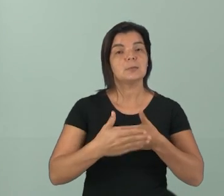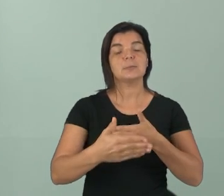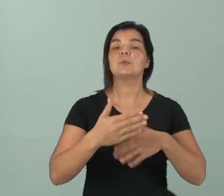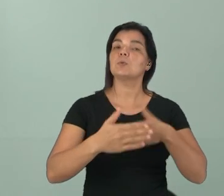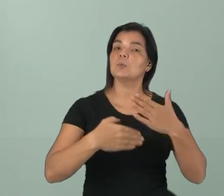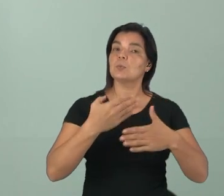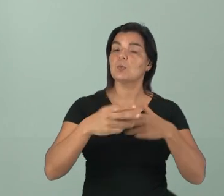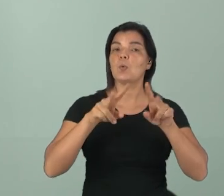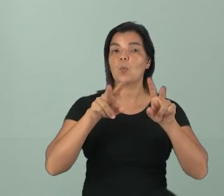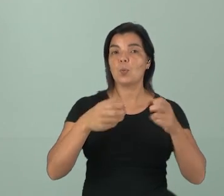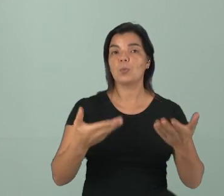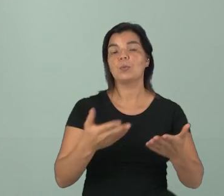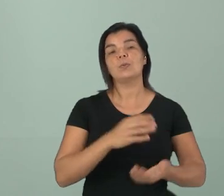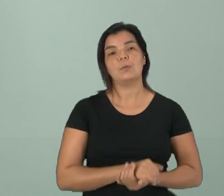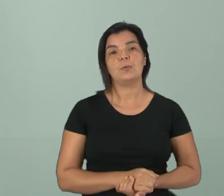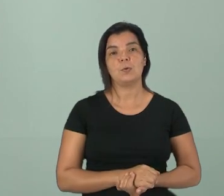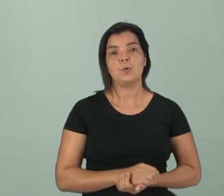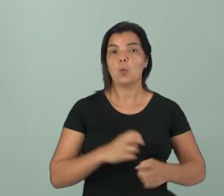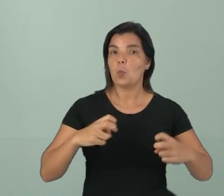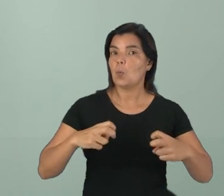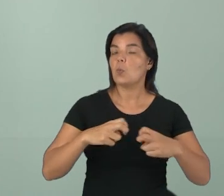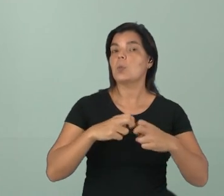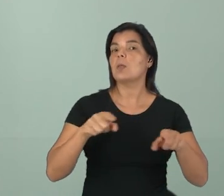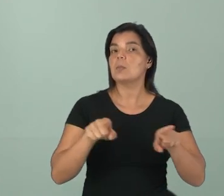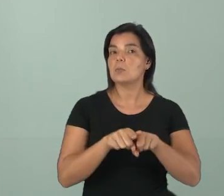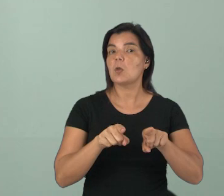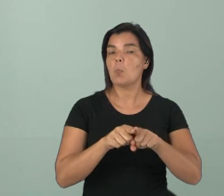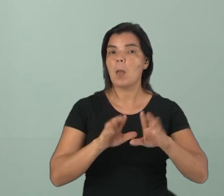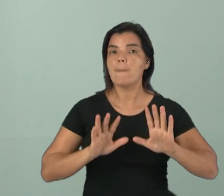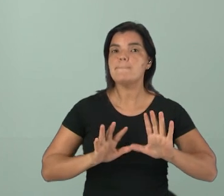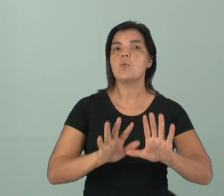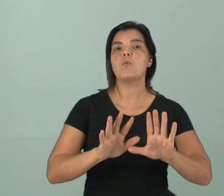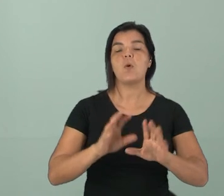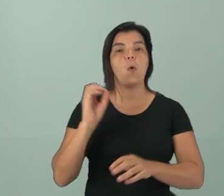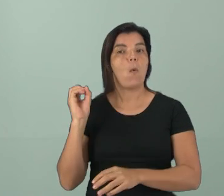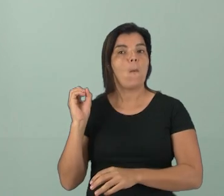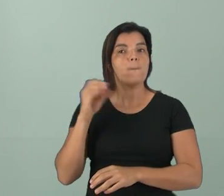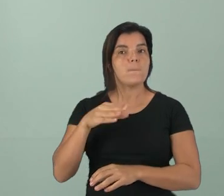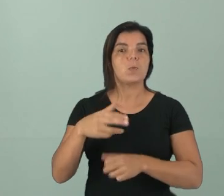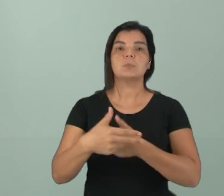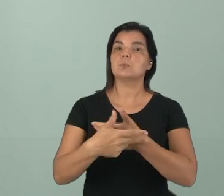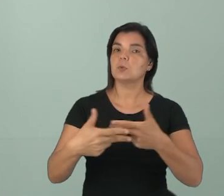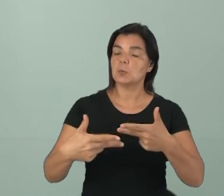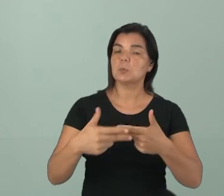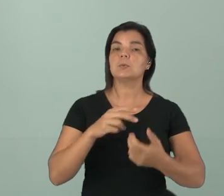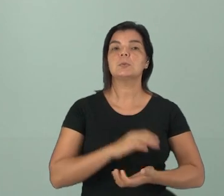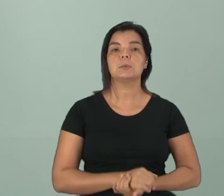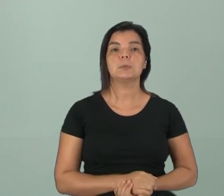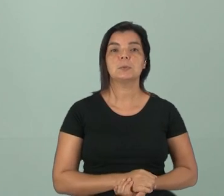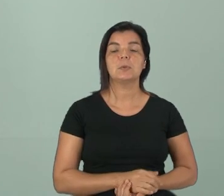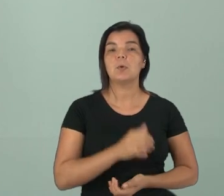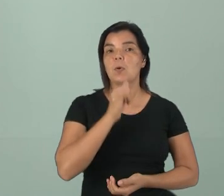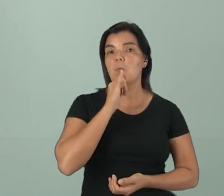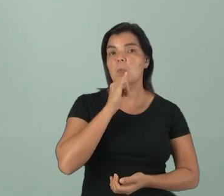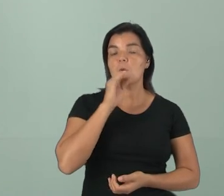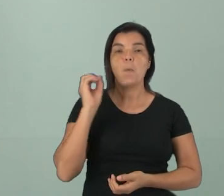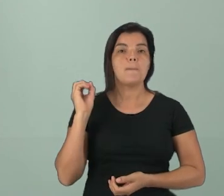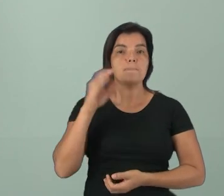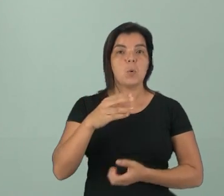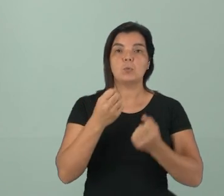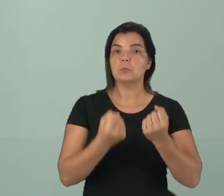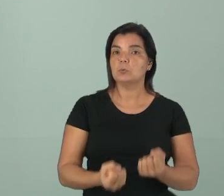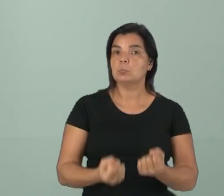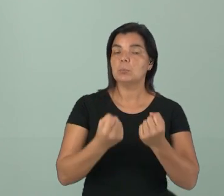vai desenvolver esse assunto, né? Como colisões, até mesmo impulso, arremesso de algum objeto, por exemplo, arremesso